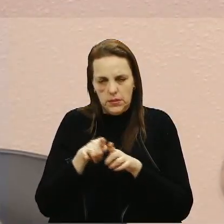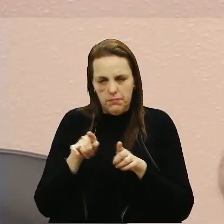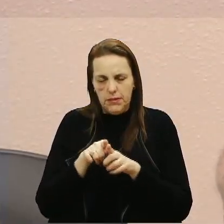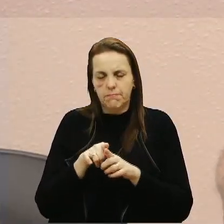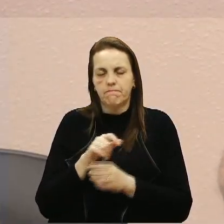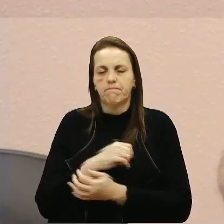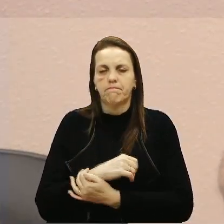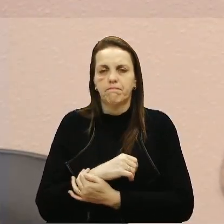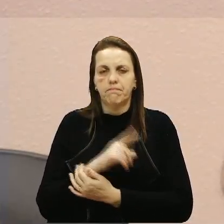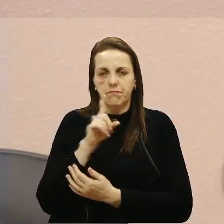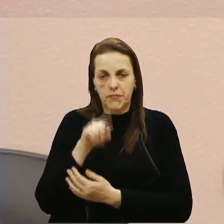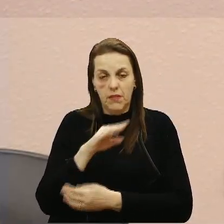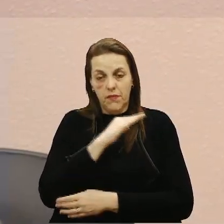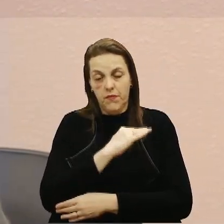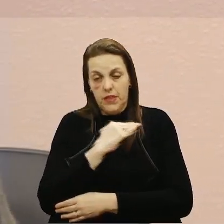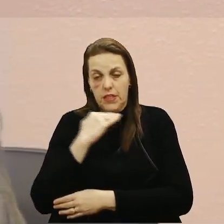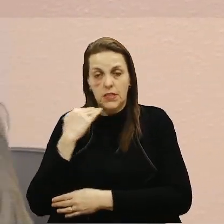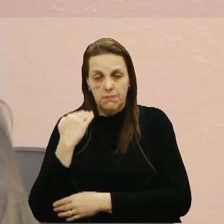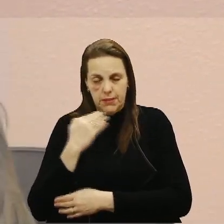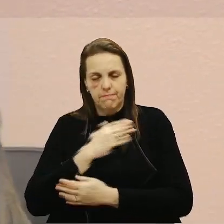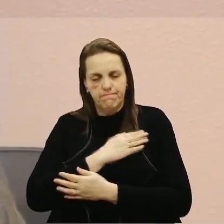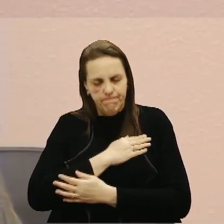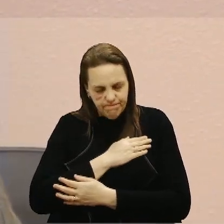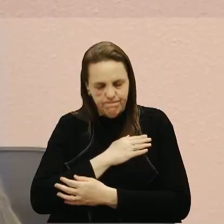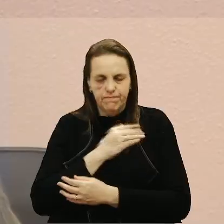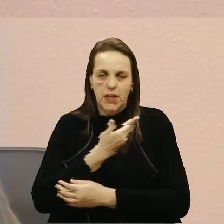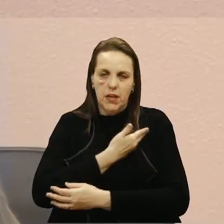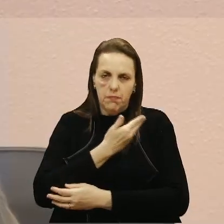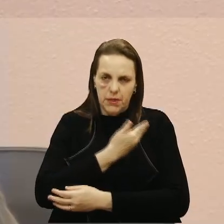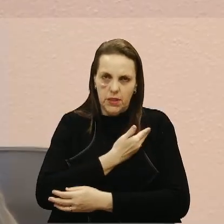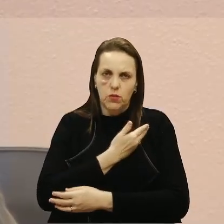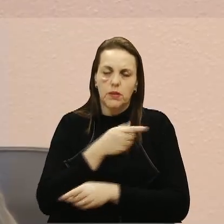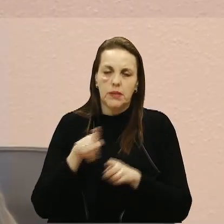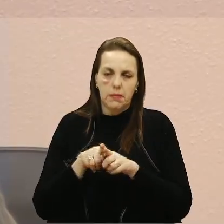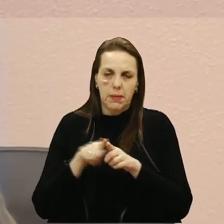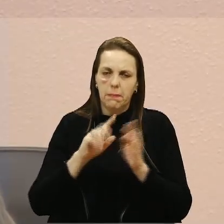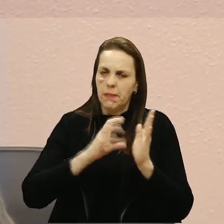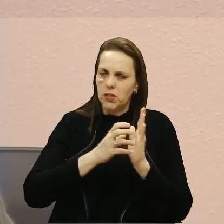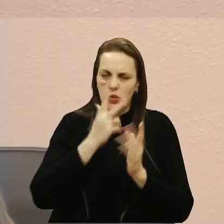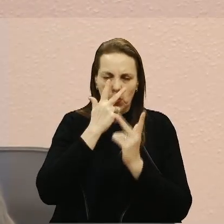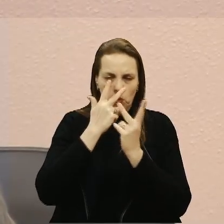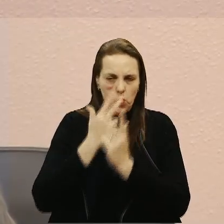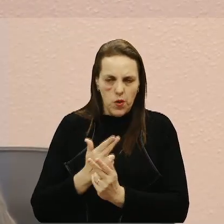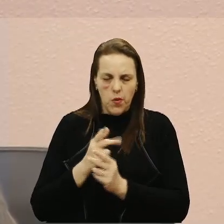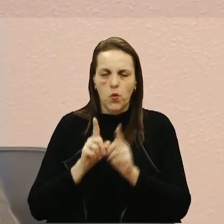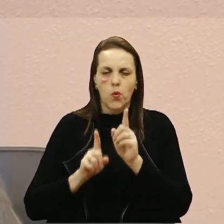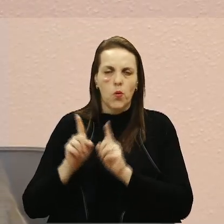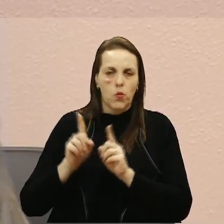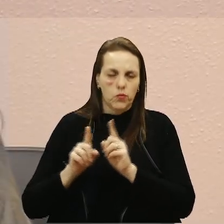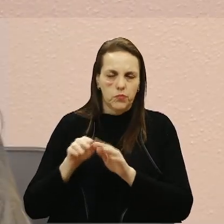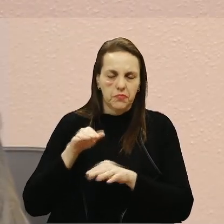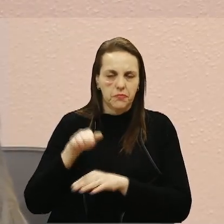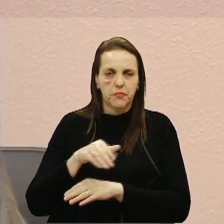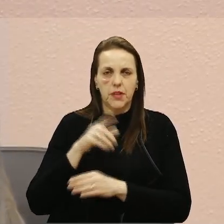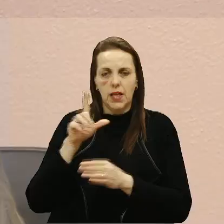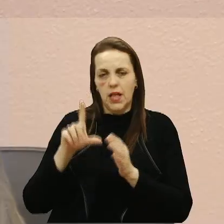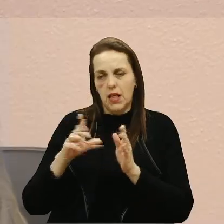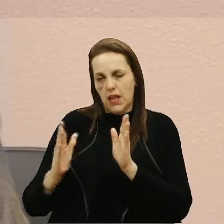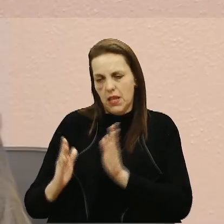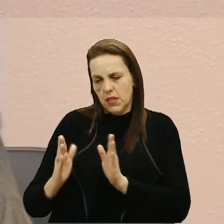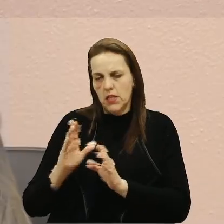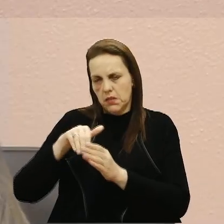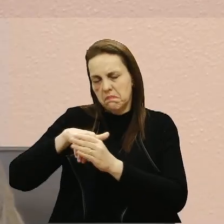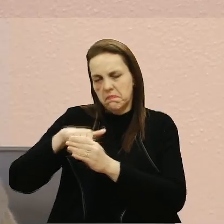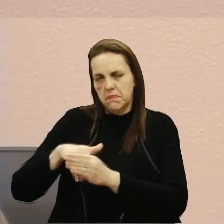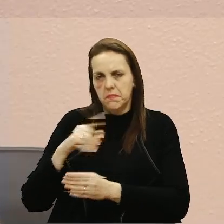pesar pelo falecimento do grande amigo correligionário, concorreu às eleições de 2016, Leandro Fernandes